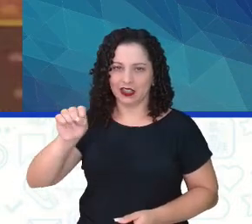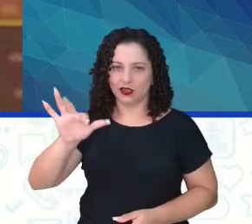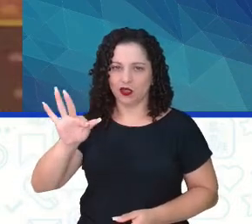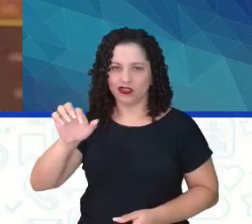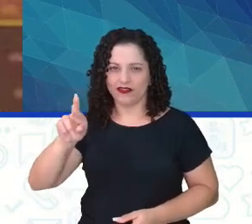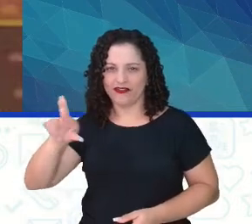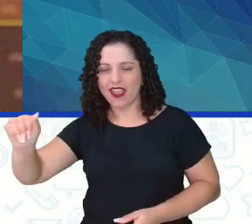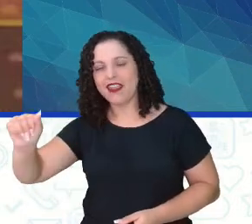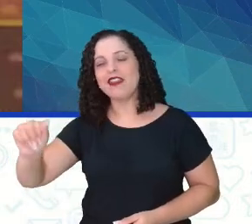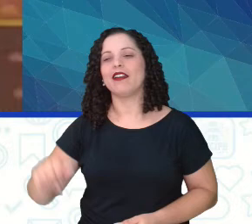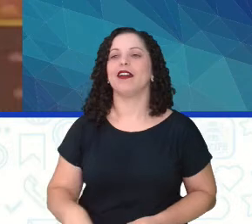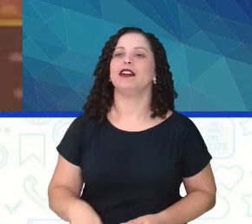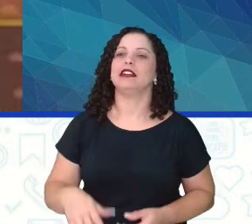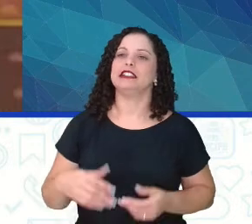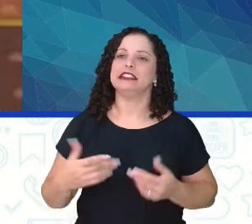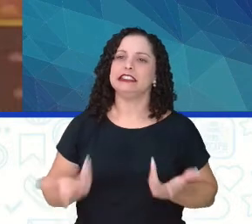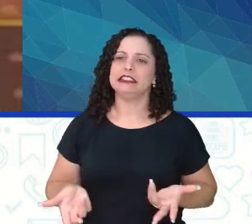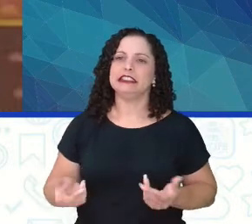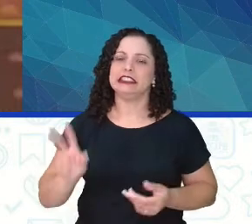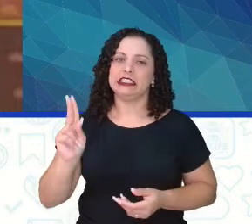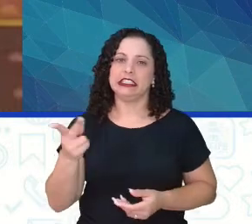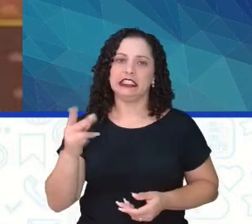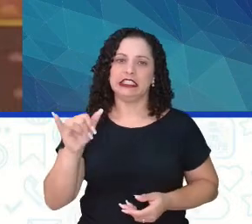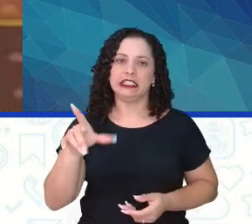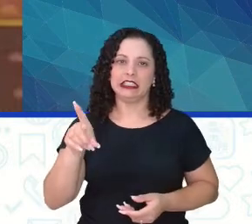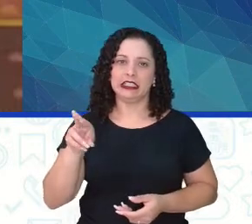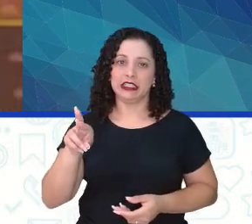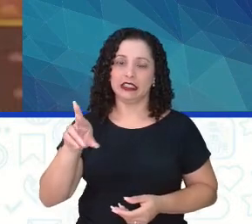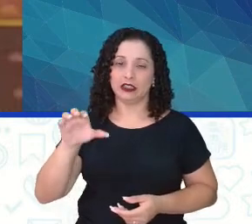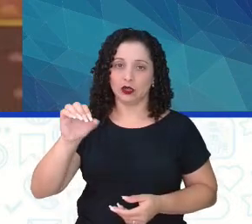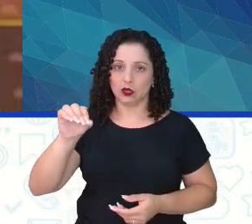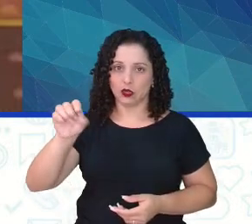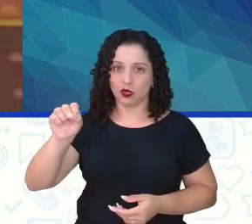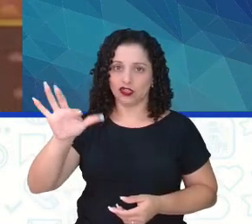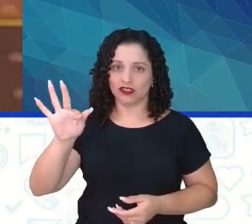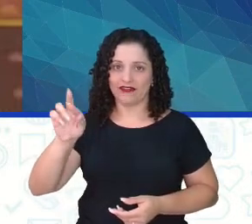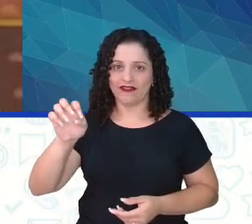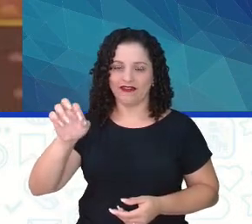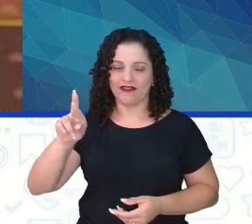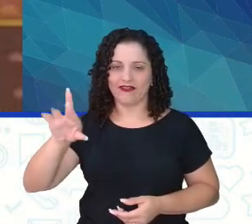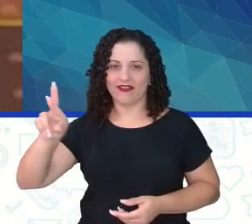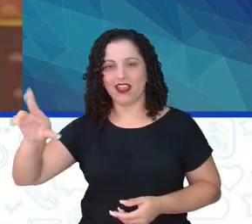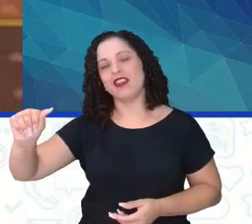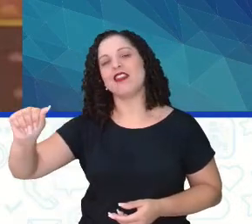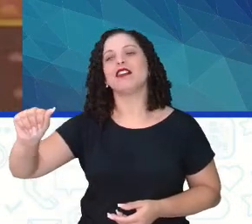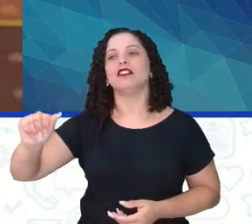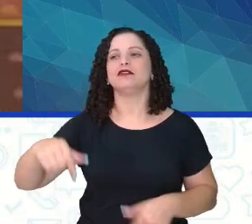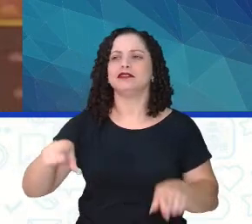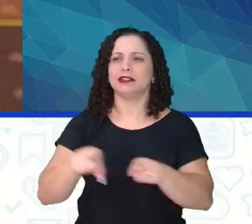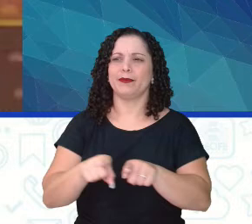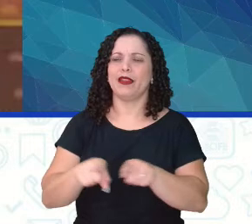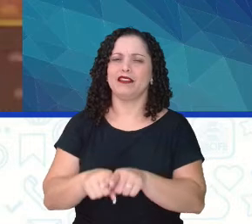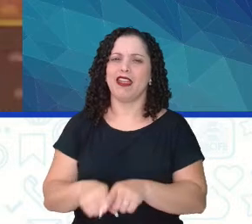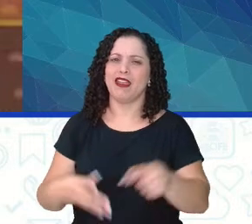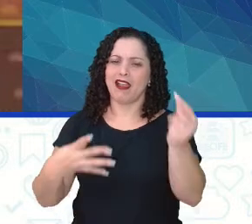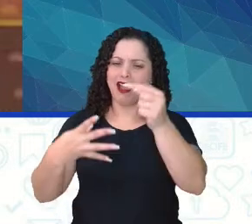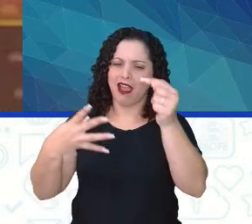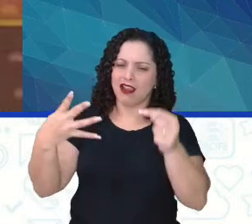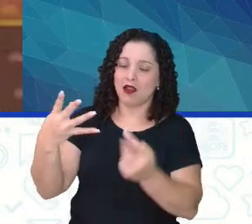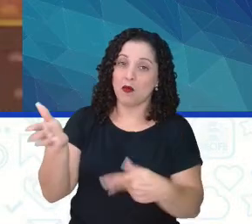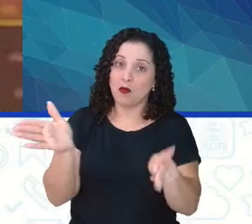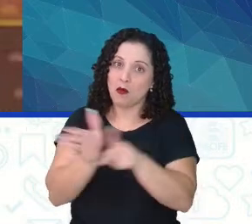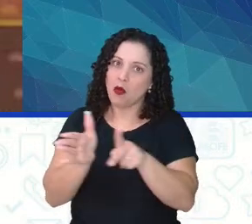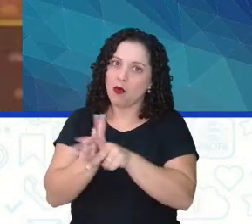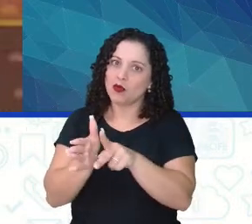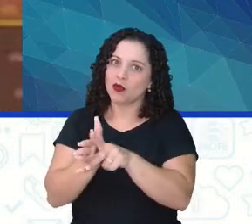esfera. Biosfera, atmosfera, hidrosfera e litosfera. Cada um representando um ambiente